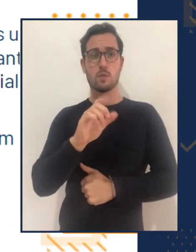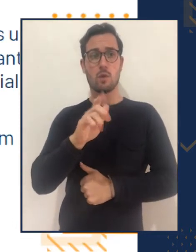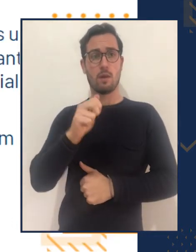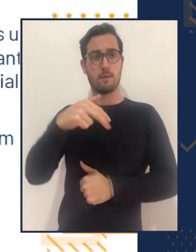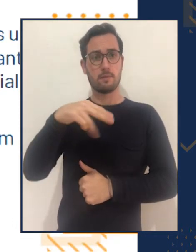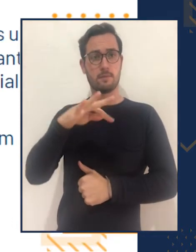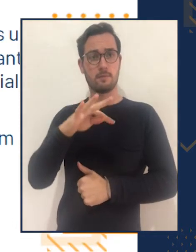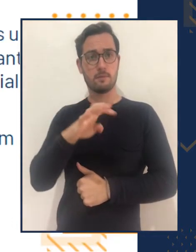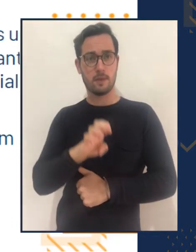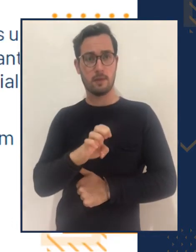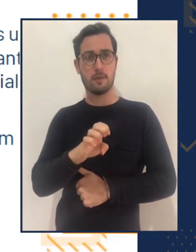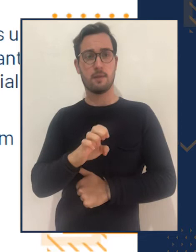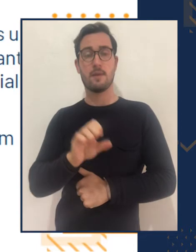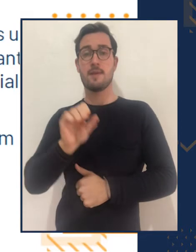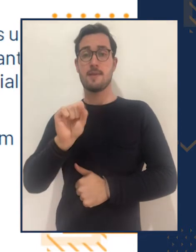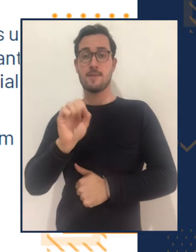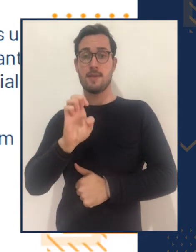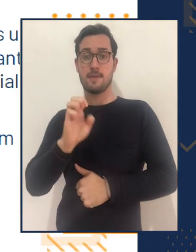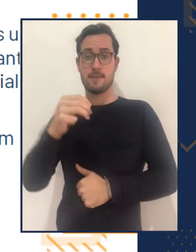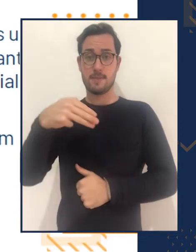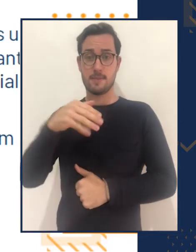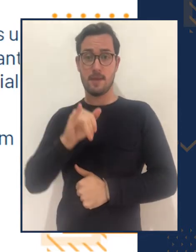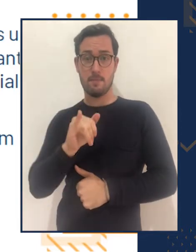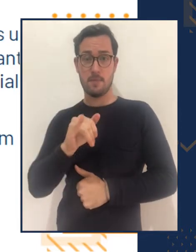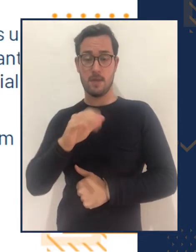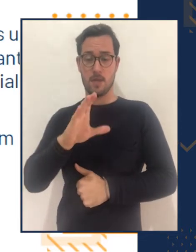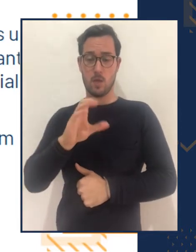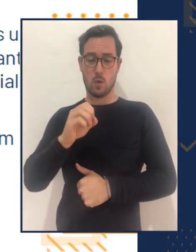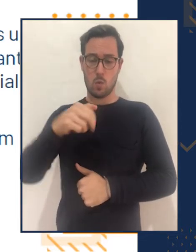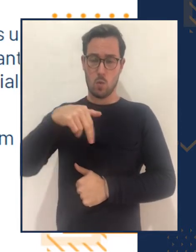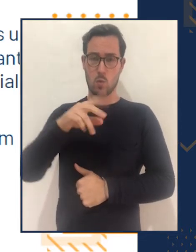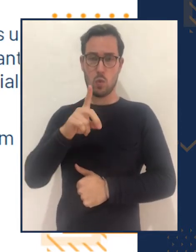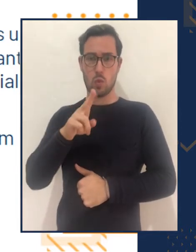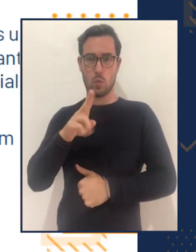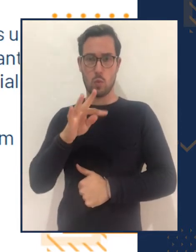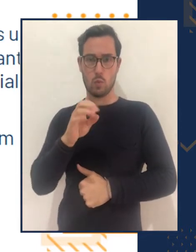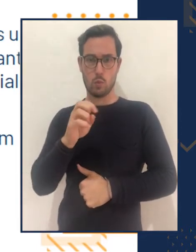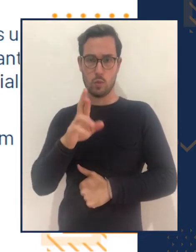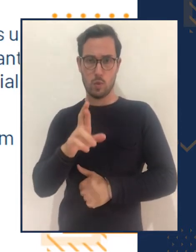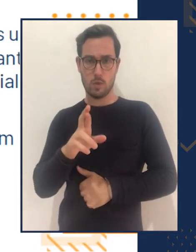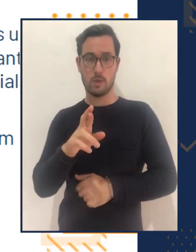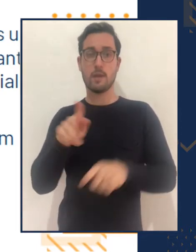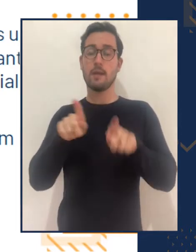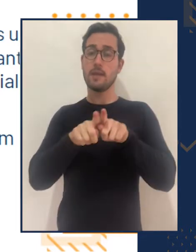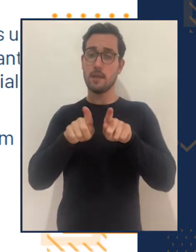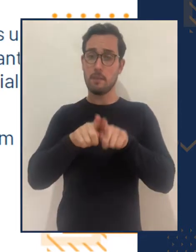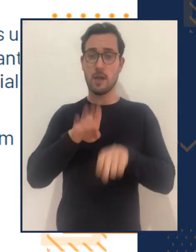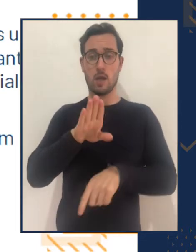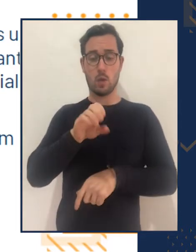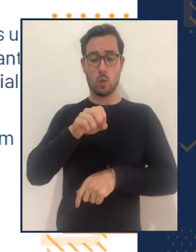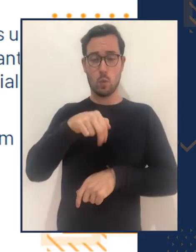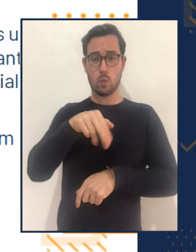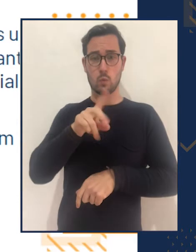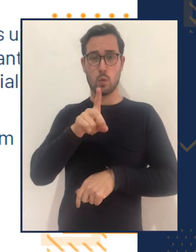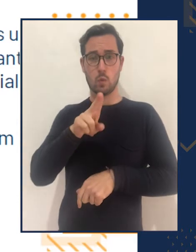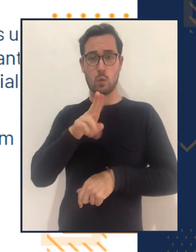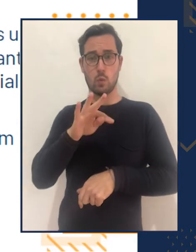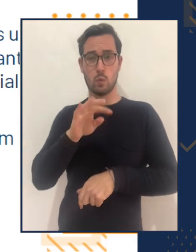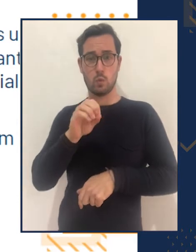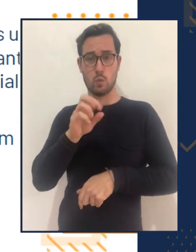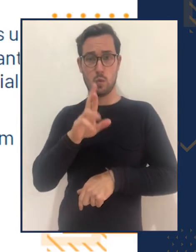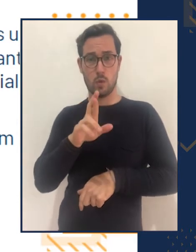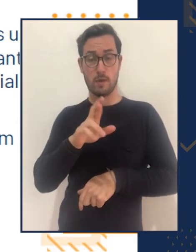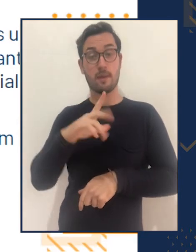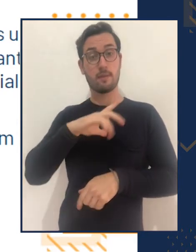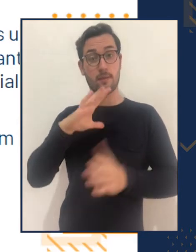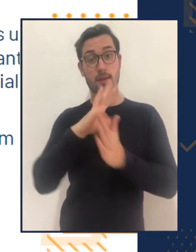isolante, semicondutor ou condutor. A resistência, então, ela é representada pela letra R maiúscula e a unidade é o ohm. Então, ali